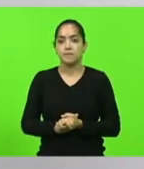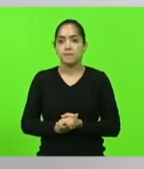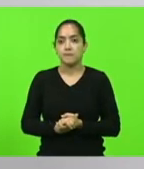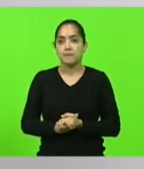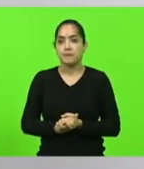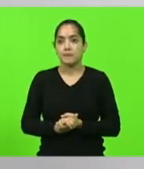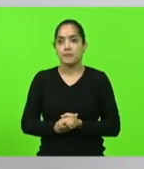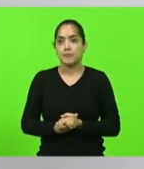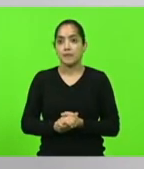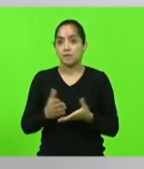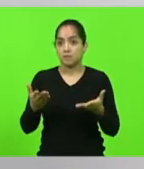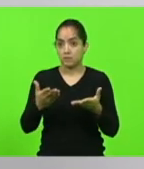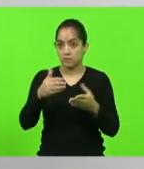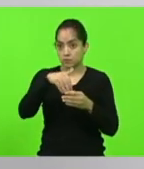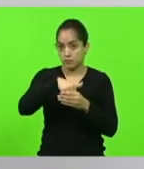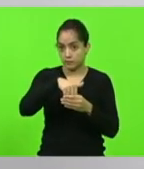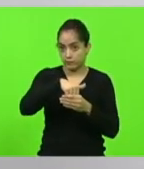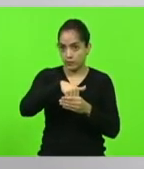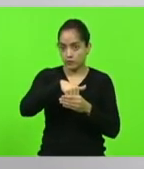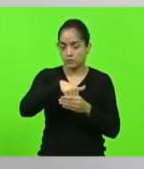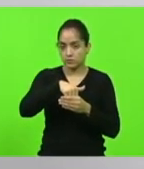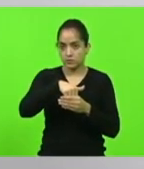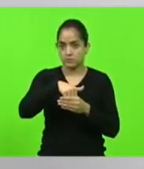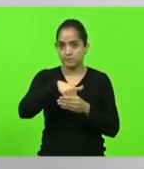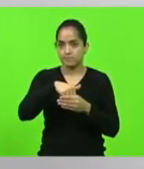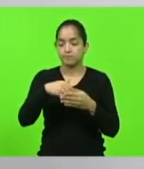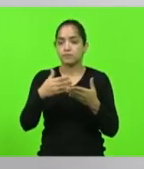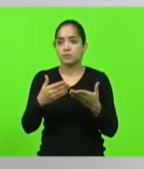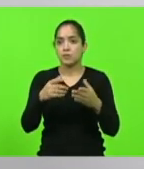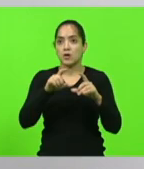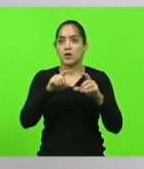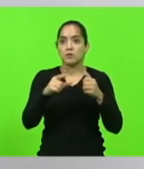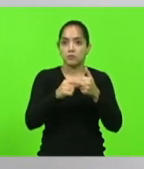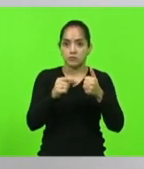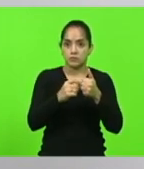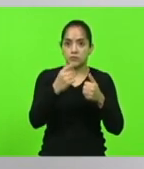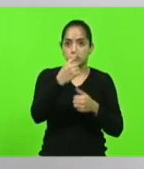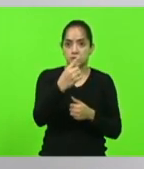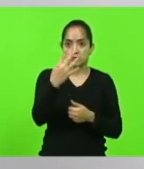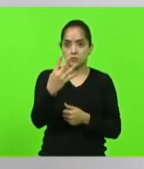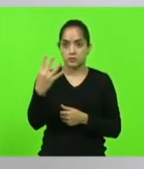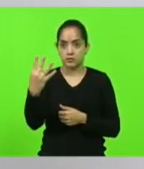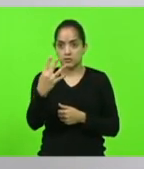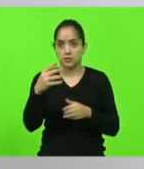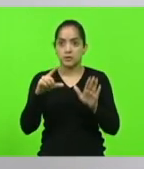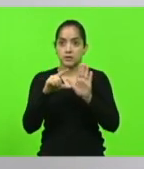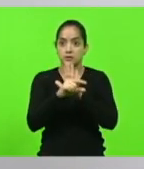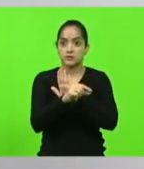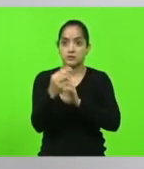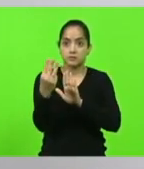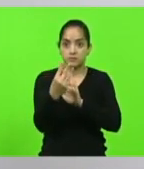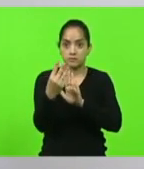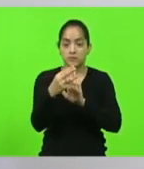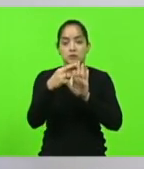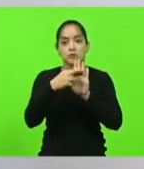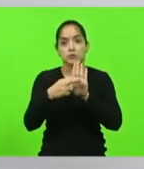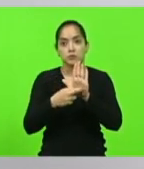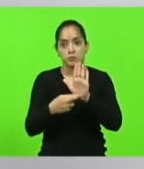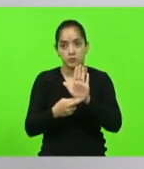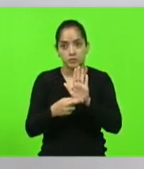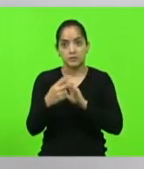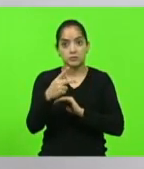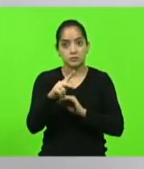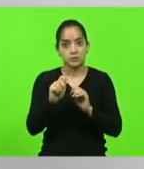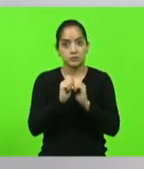o voto por força do disposto do Artigo 144 inciso 3º do Regimento Interno deste